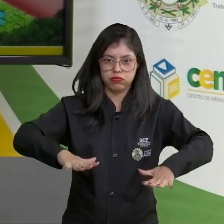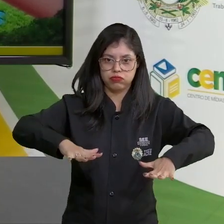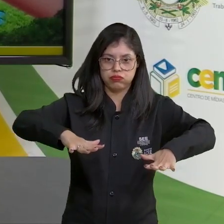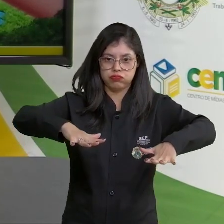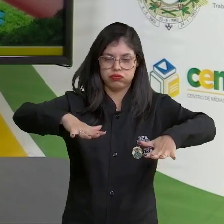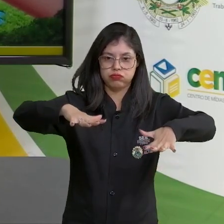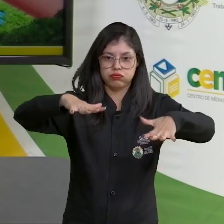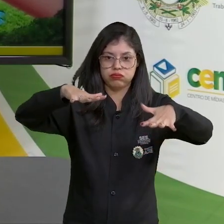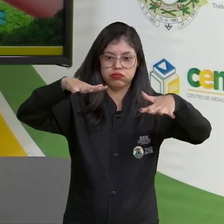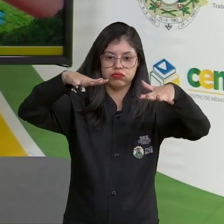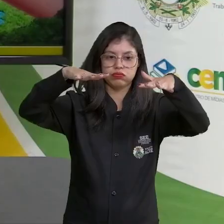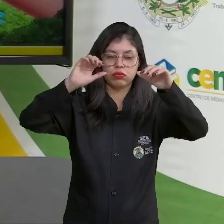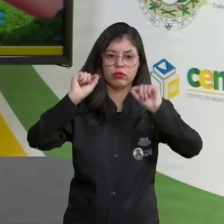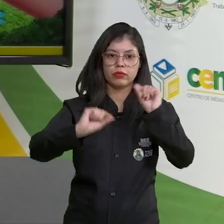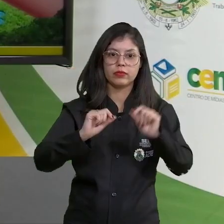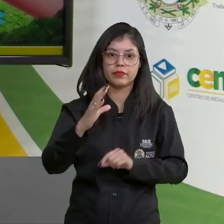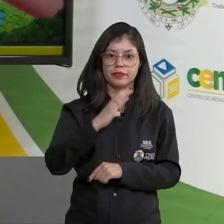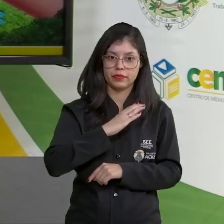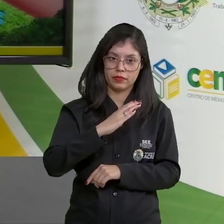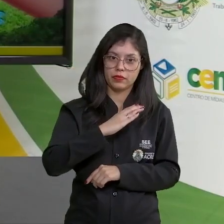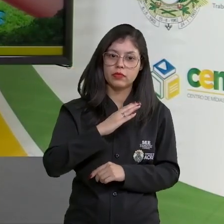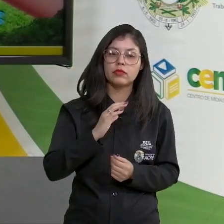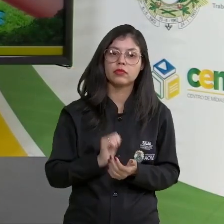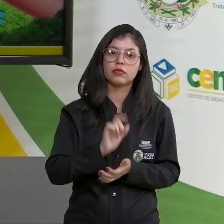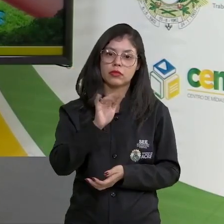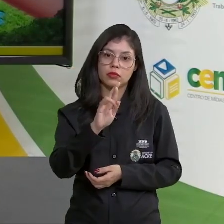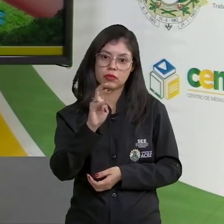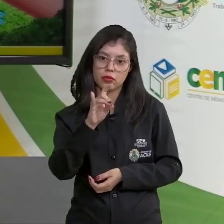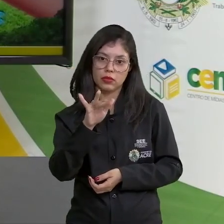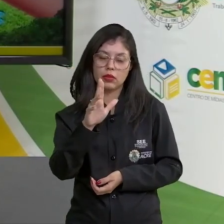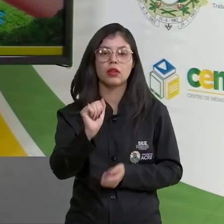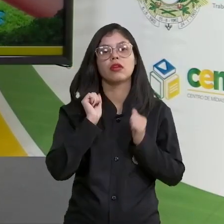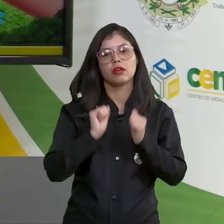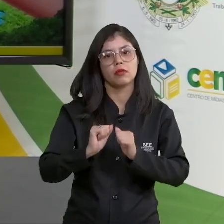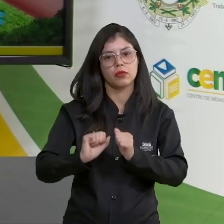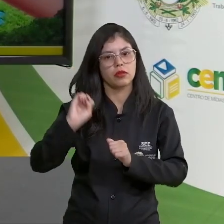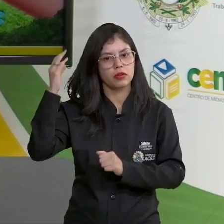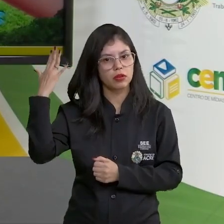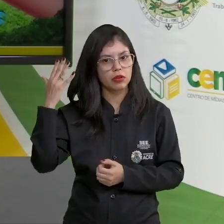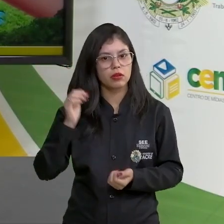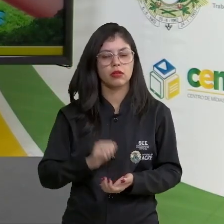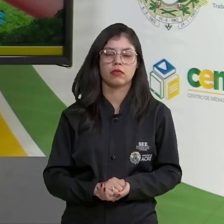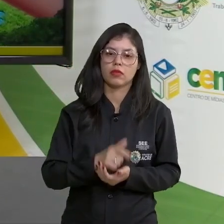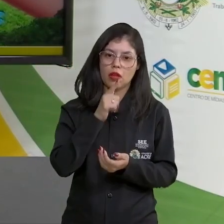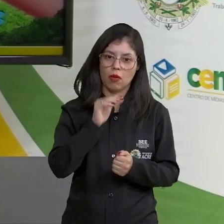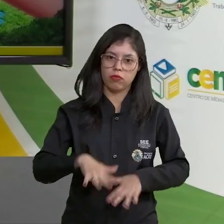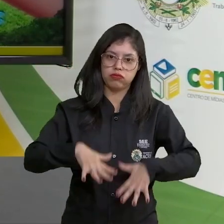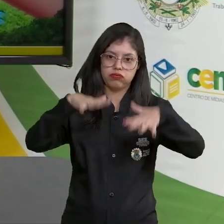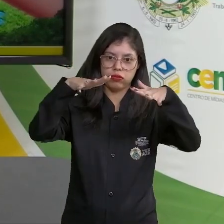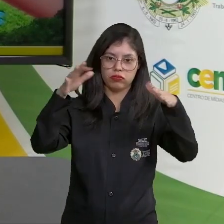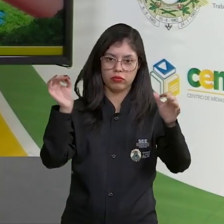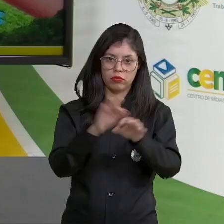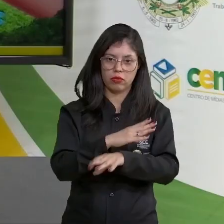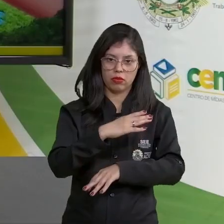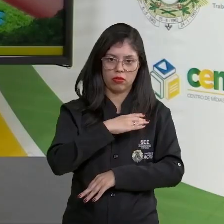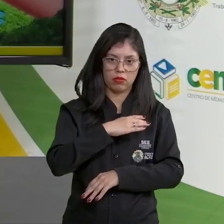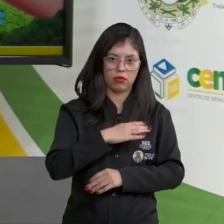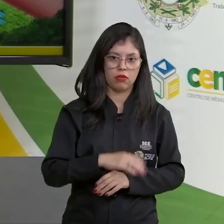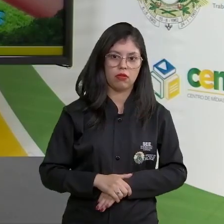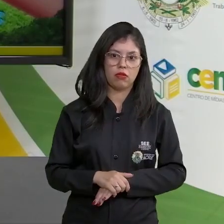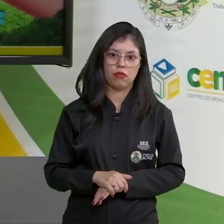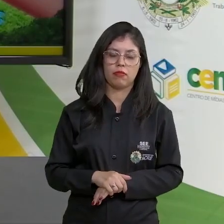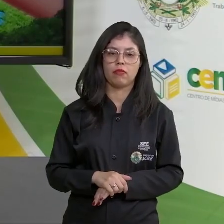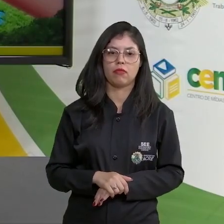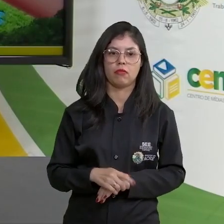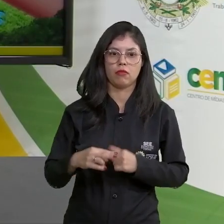nível do mar, vai afetar cidades litorâneas, que pode causar alagações, tá certo? Então, esse aí